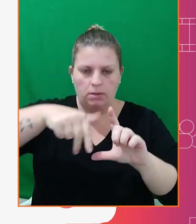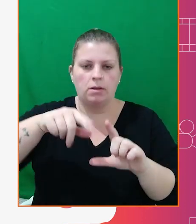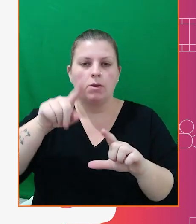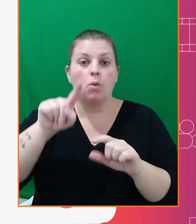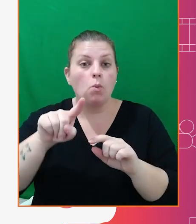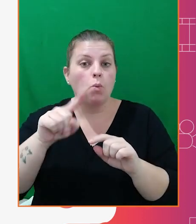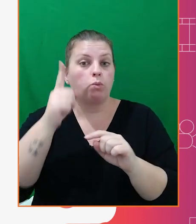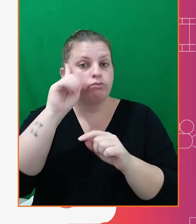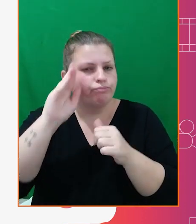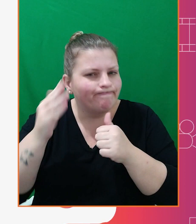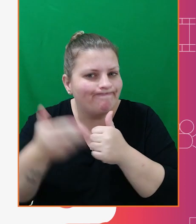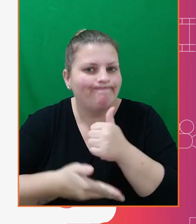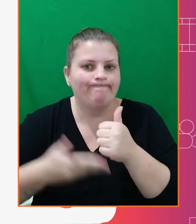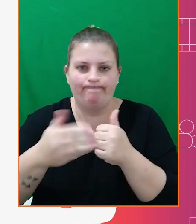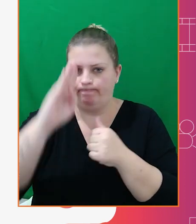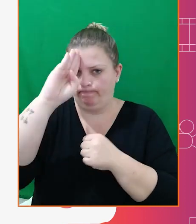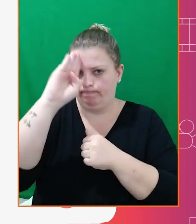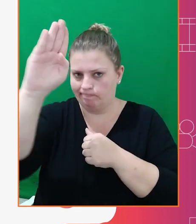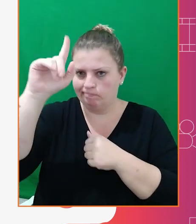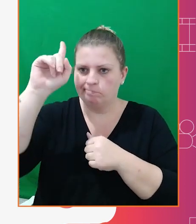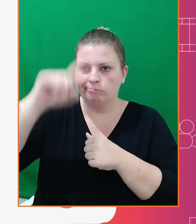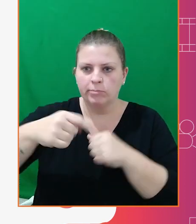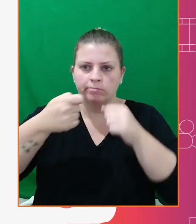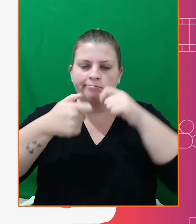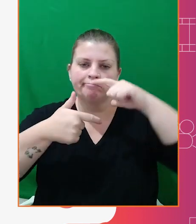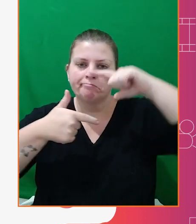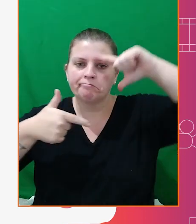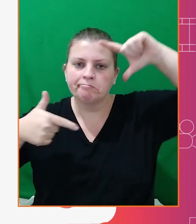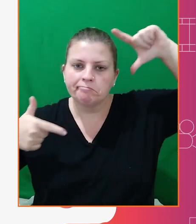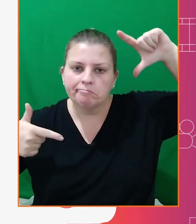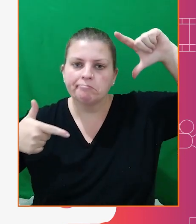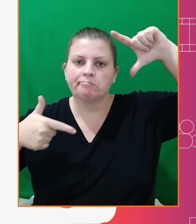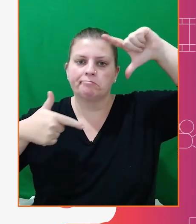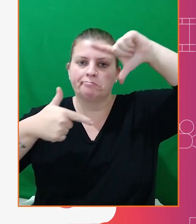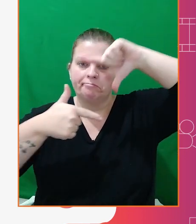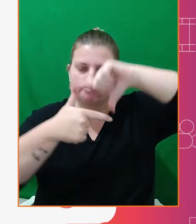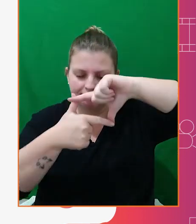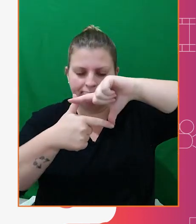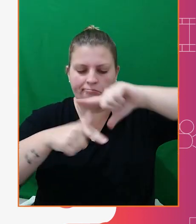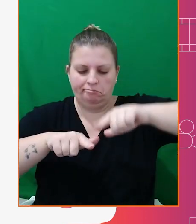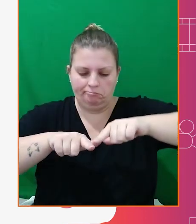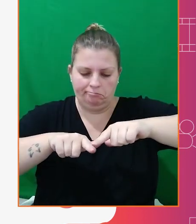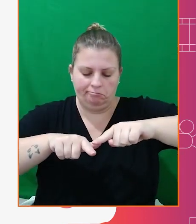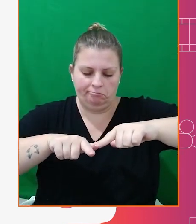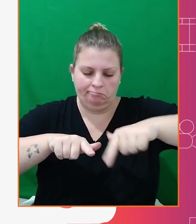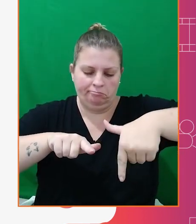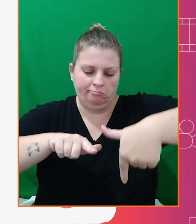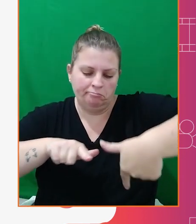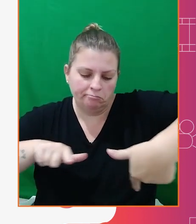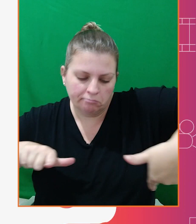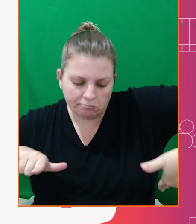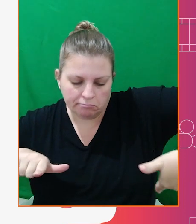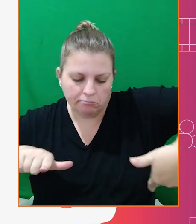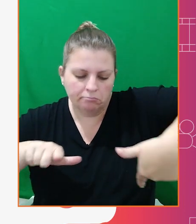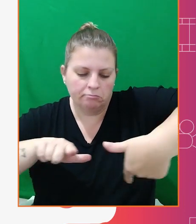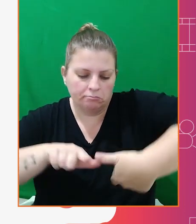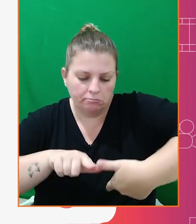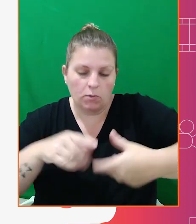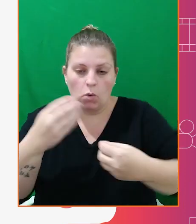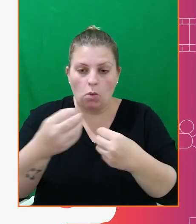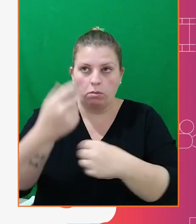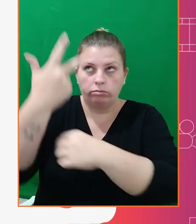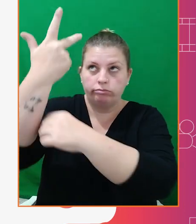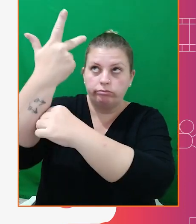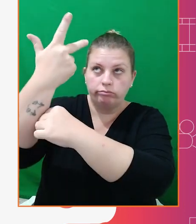ser observado é o enquadramento. Esse elemento diz respeito à posição da câmera, ou seja,